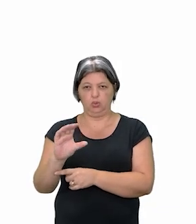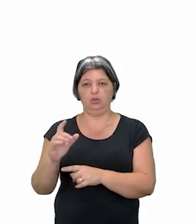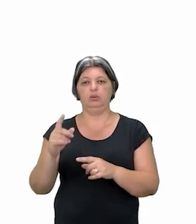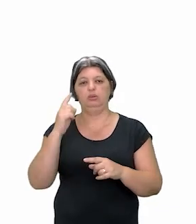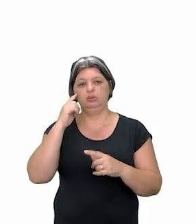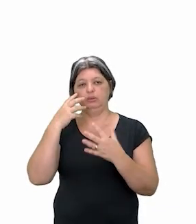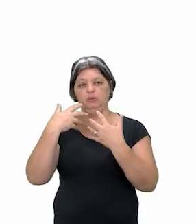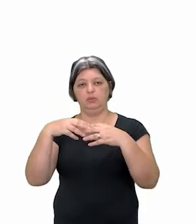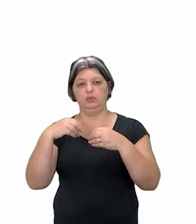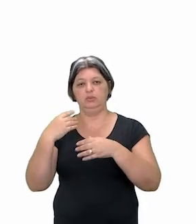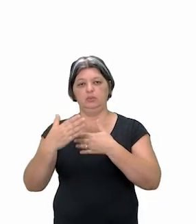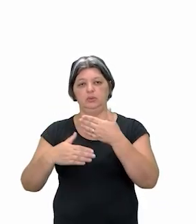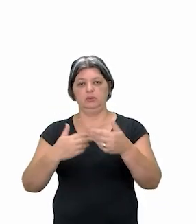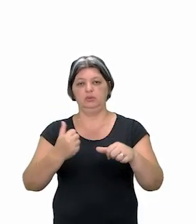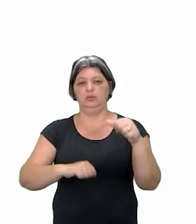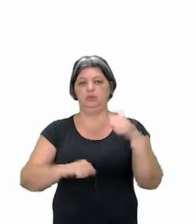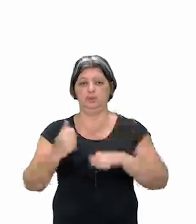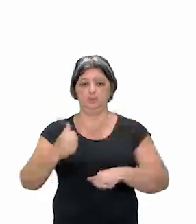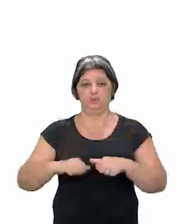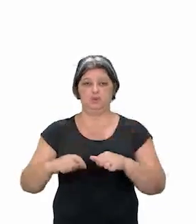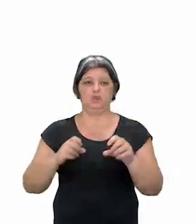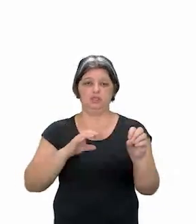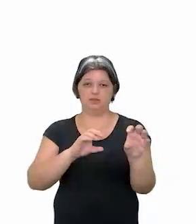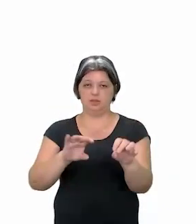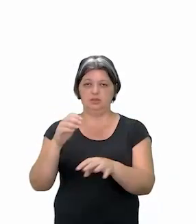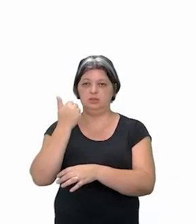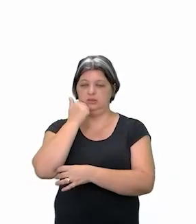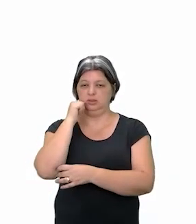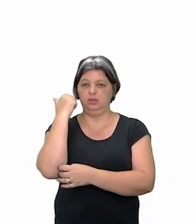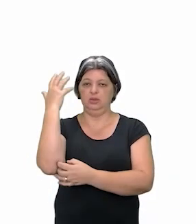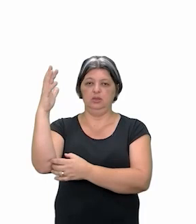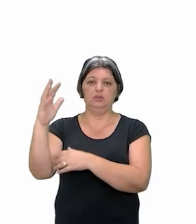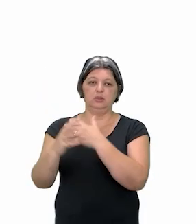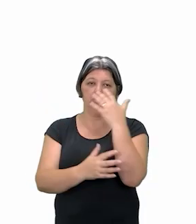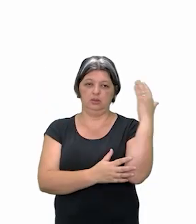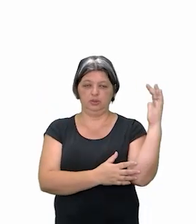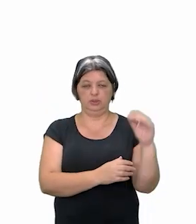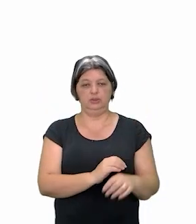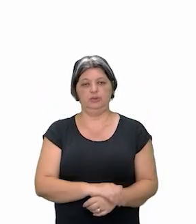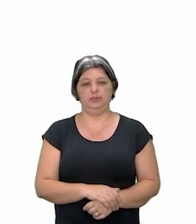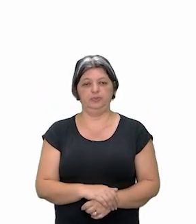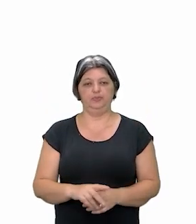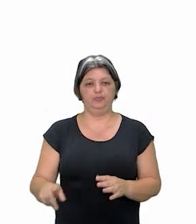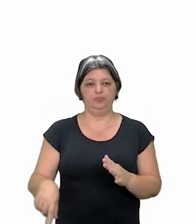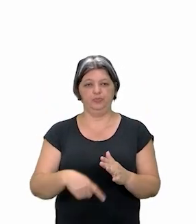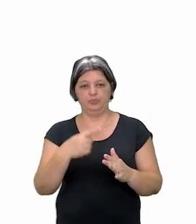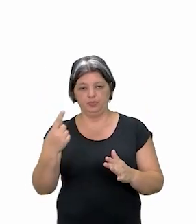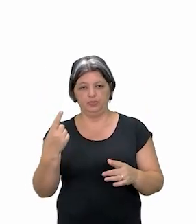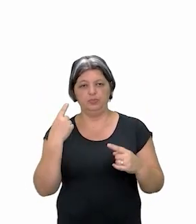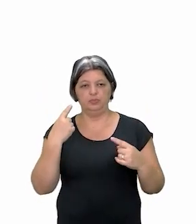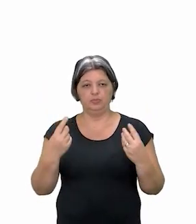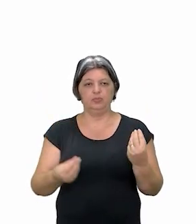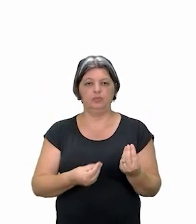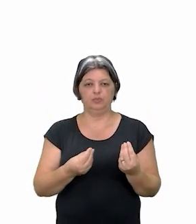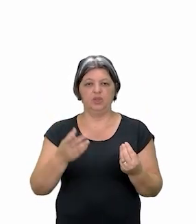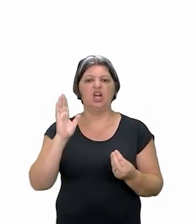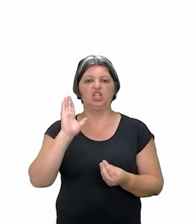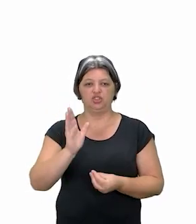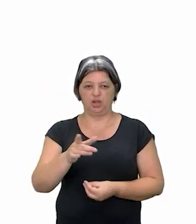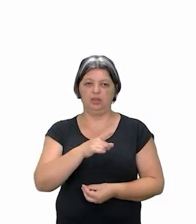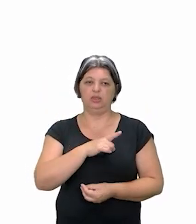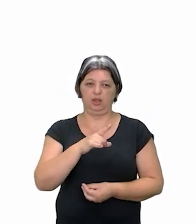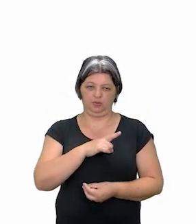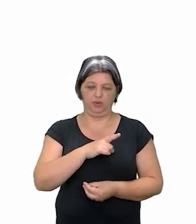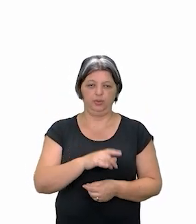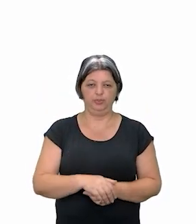sobre processos avaliativos no ensino de Ciências da Natureza. Então, a gente vai primeiro trazer algumas informações que vocês já tiveram,